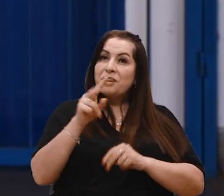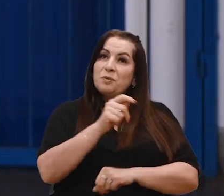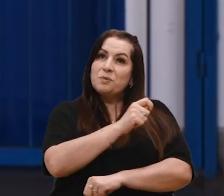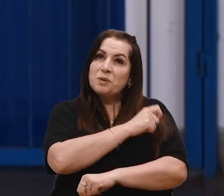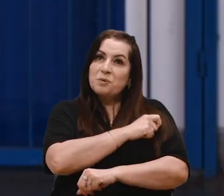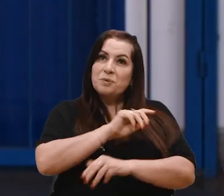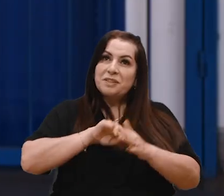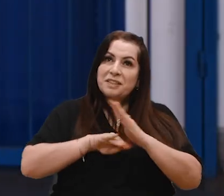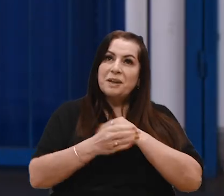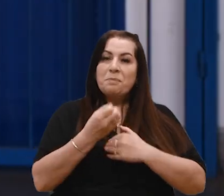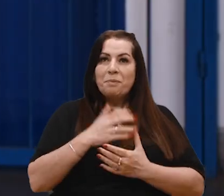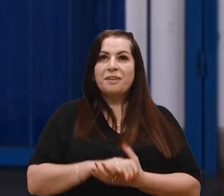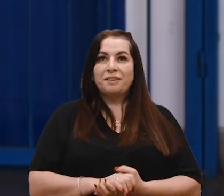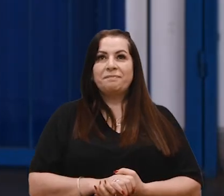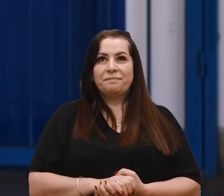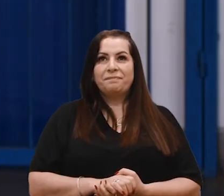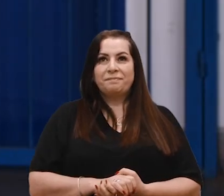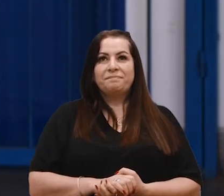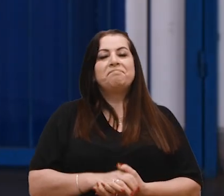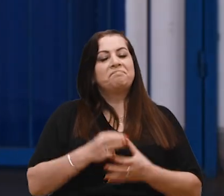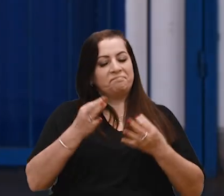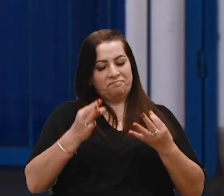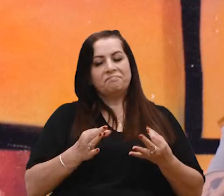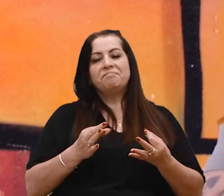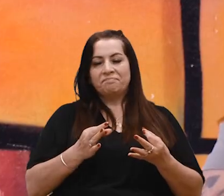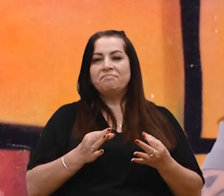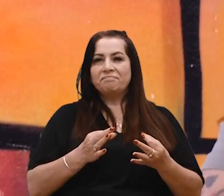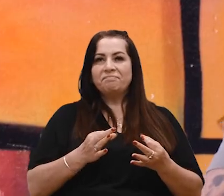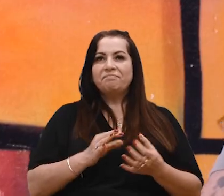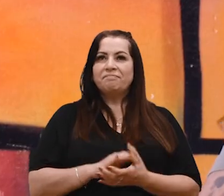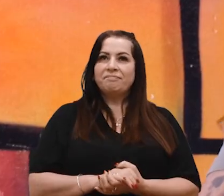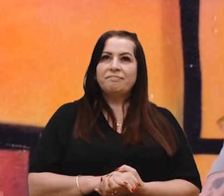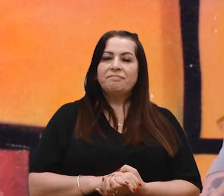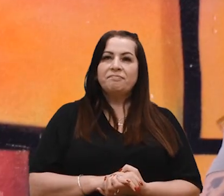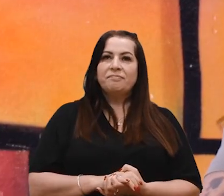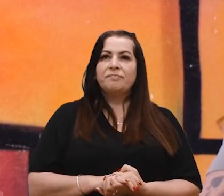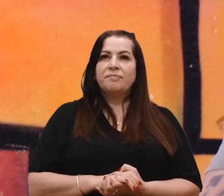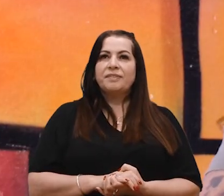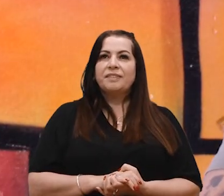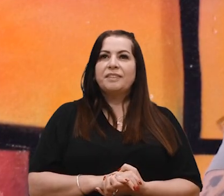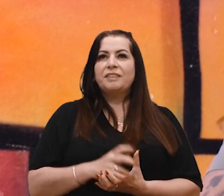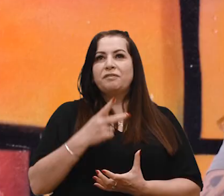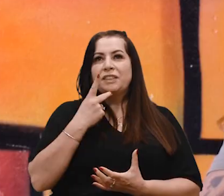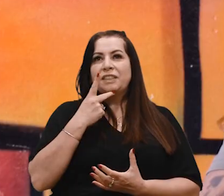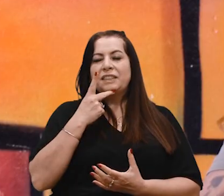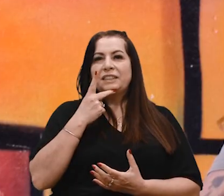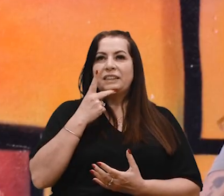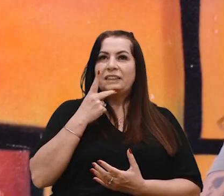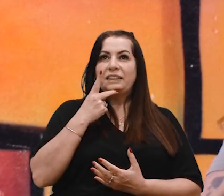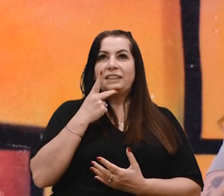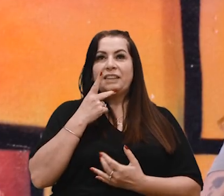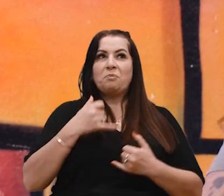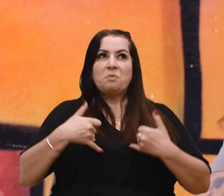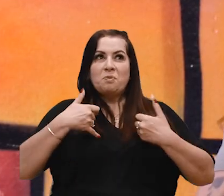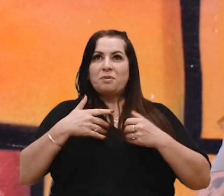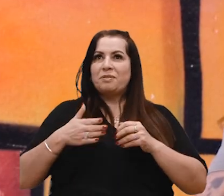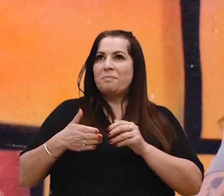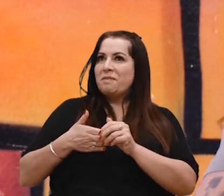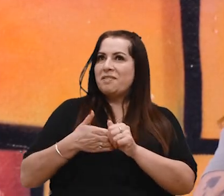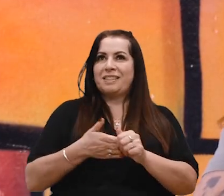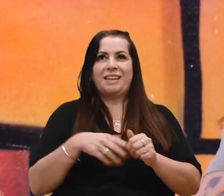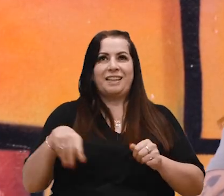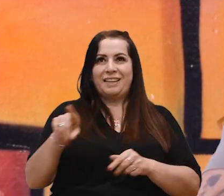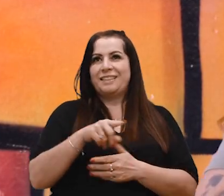emoção quando você vê que os alunos se adaptam bem. Com certeza. A gente... eu diria que é um privilégio a